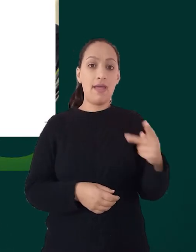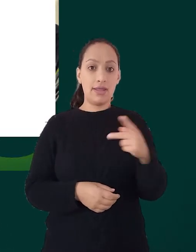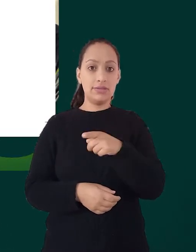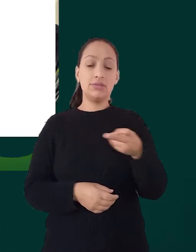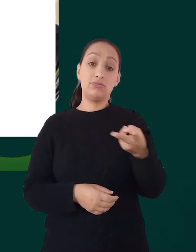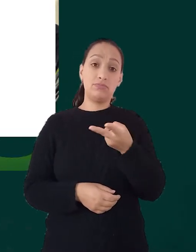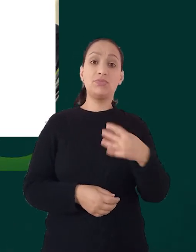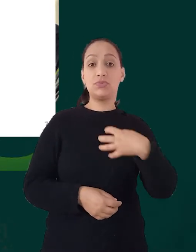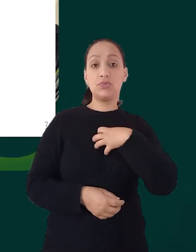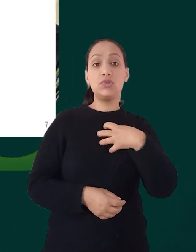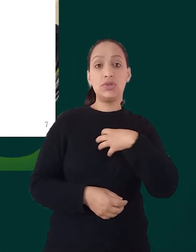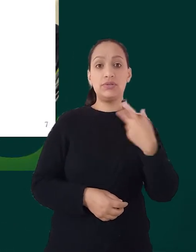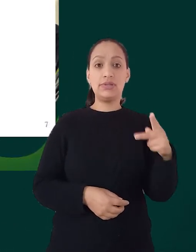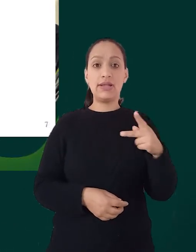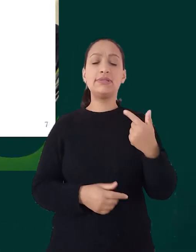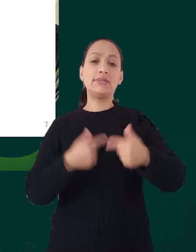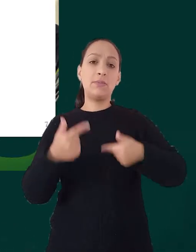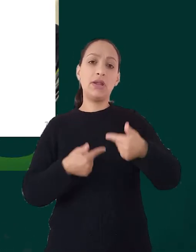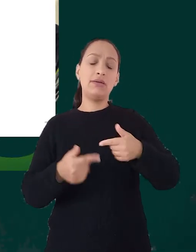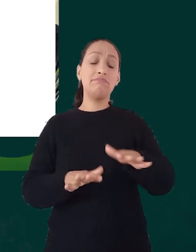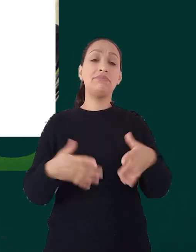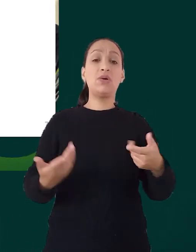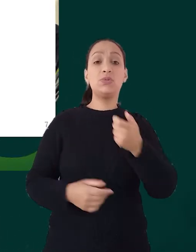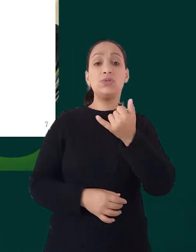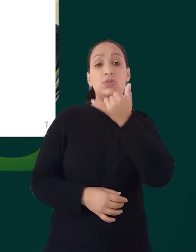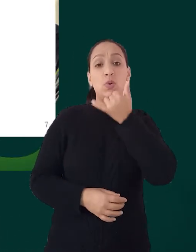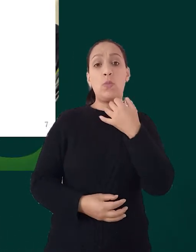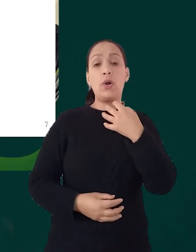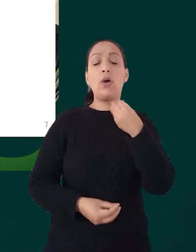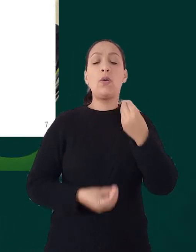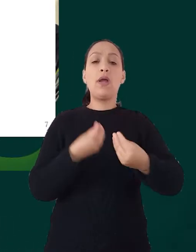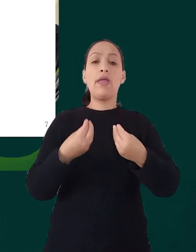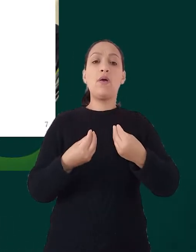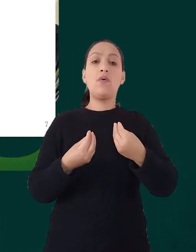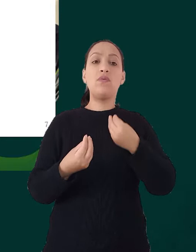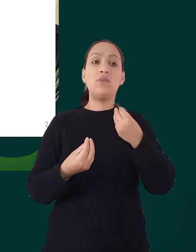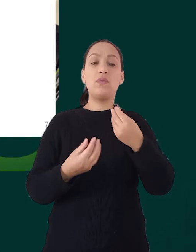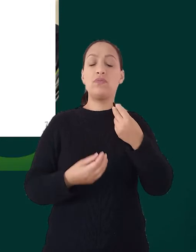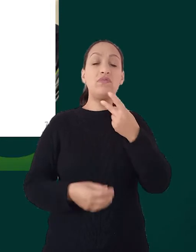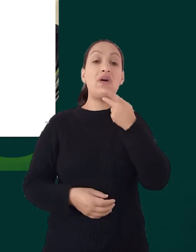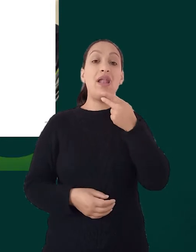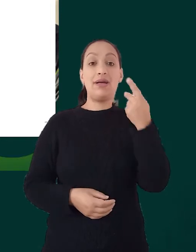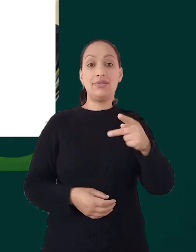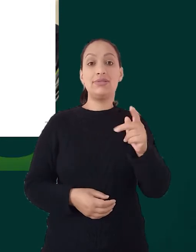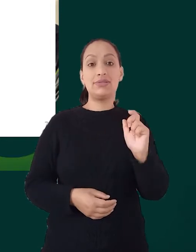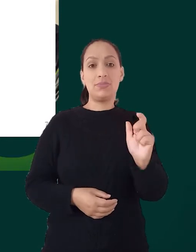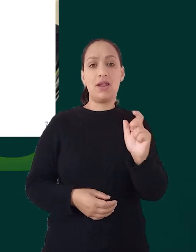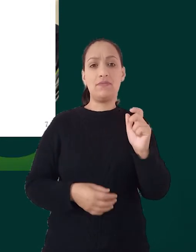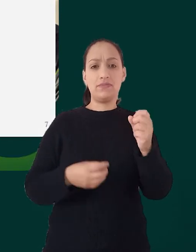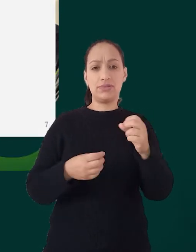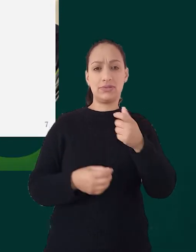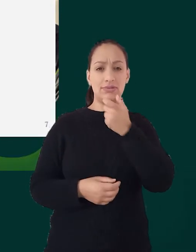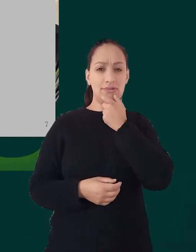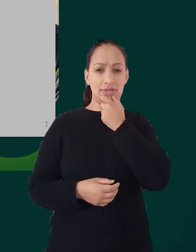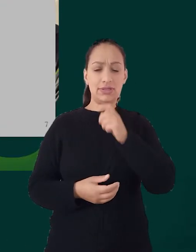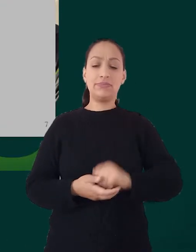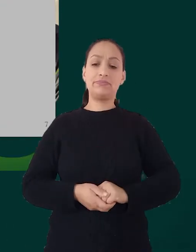trabalham. Então, desculpa eu estar usando essas terminologias em inglês. Deixa eu passar o próximo